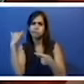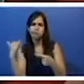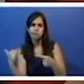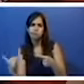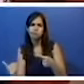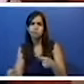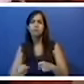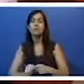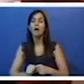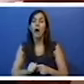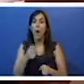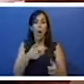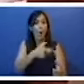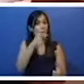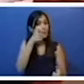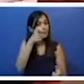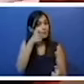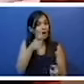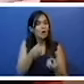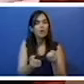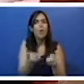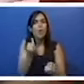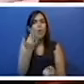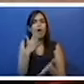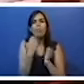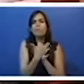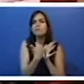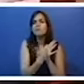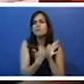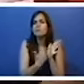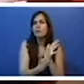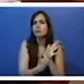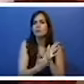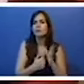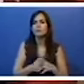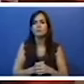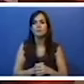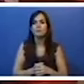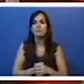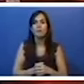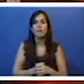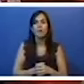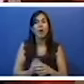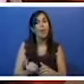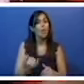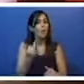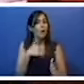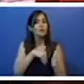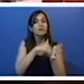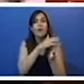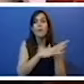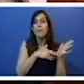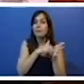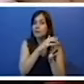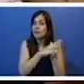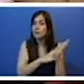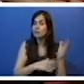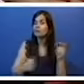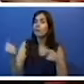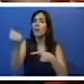Observe em quantas partes foi dividido denominador parte de baixo quanto as partes eu pintei